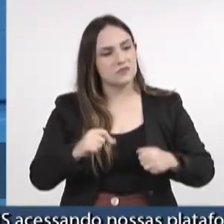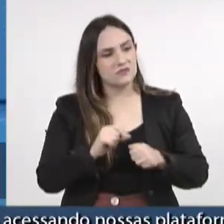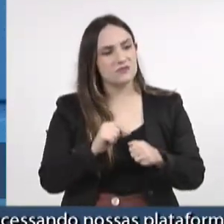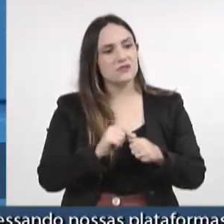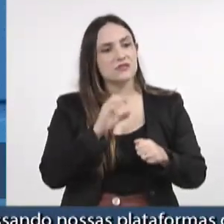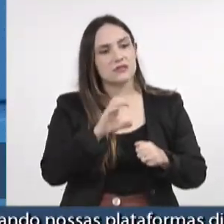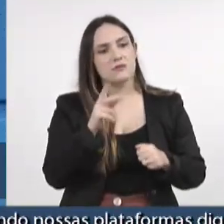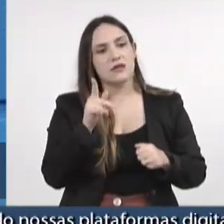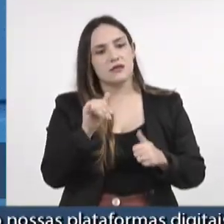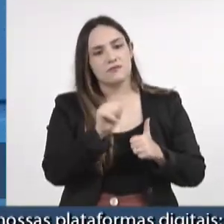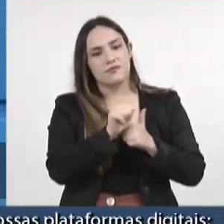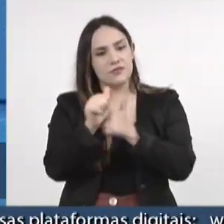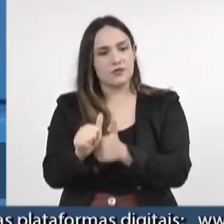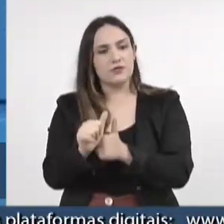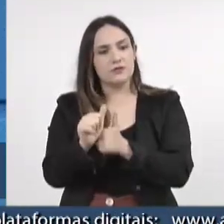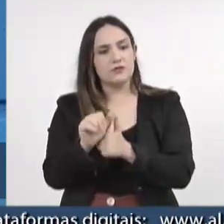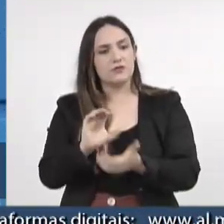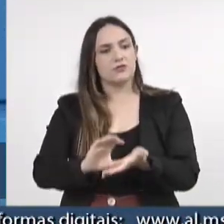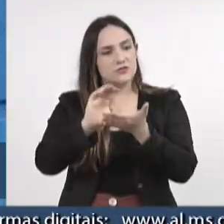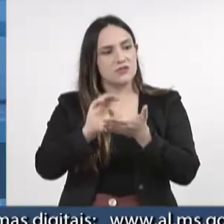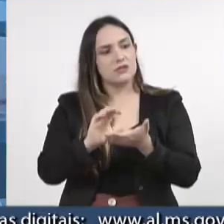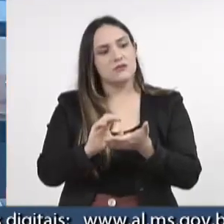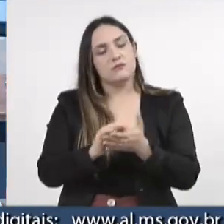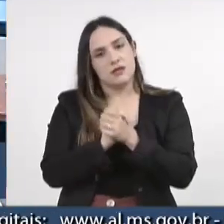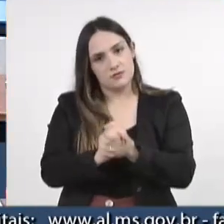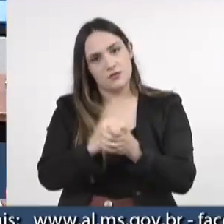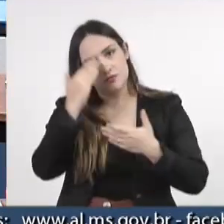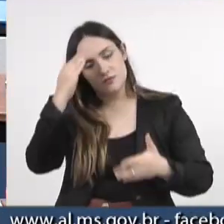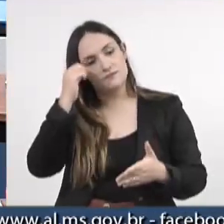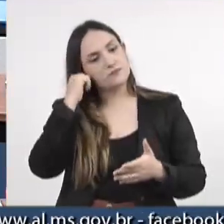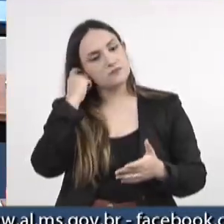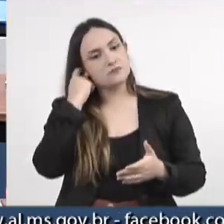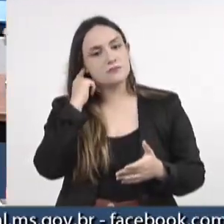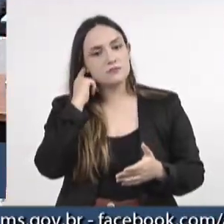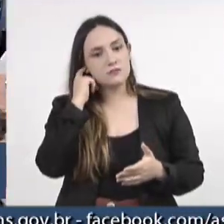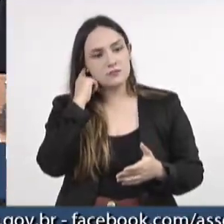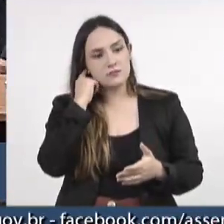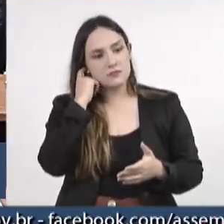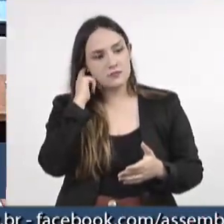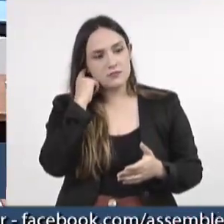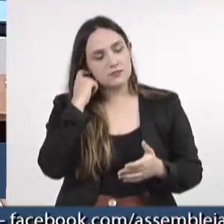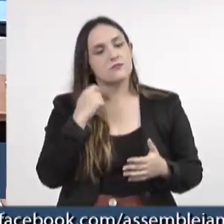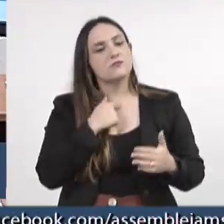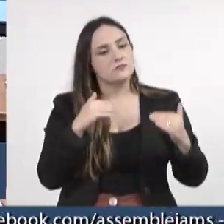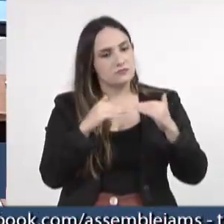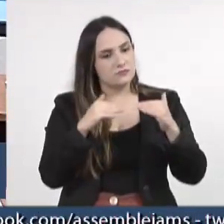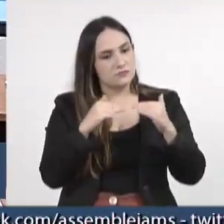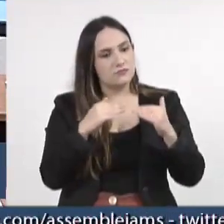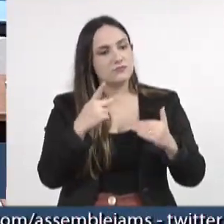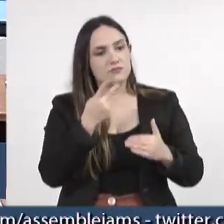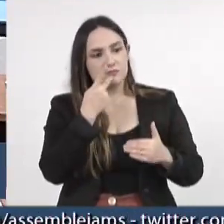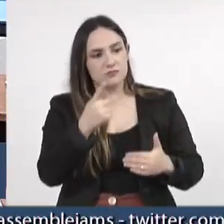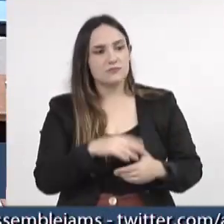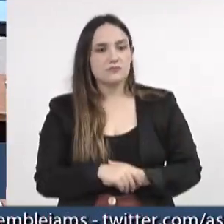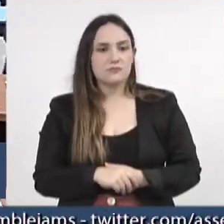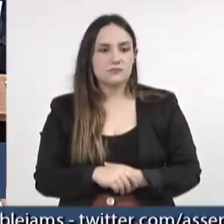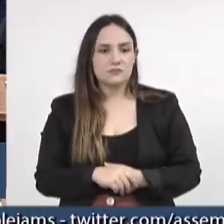invasão, seja de sem terra ou seja de índio, ele tem que tomar providência, porque ele agora demarcou uma porção de terra, uma em Goiás,